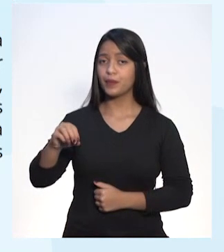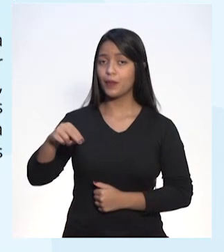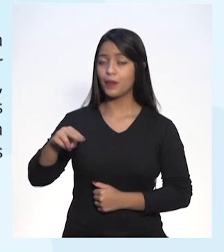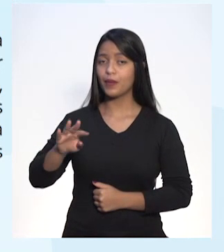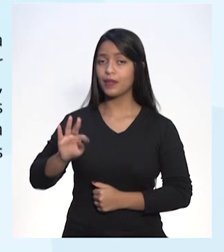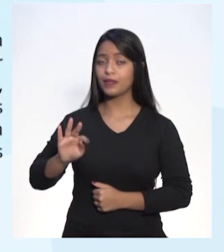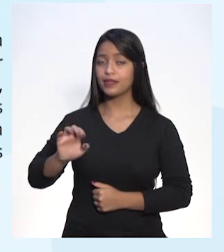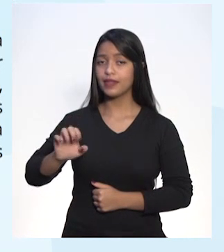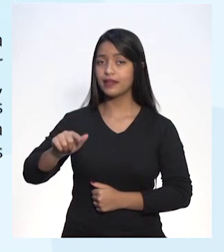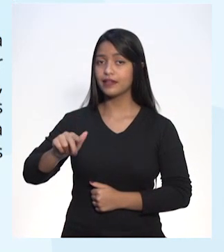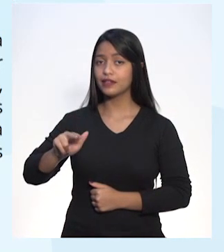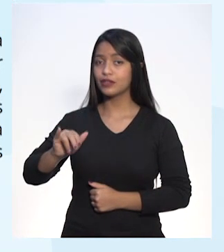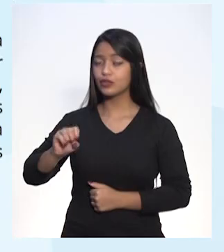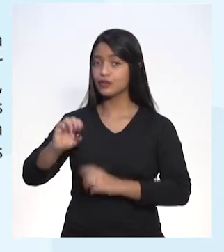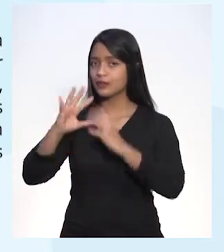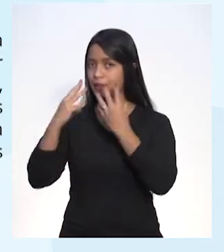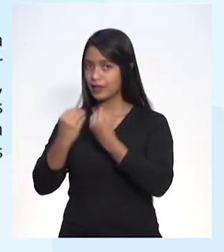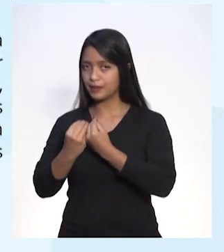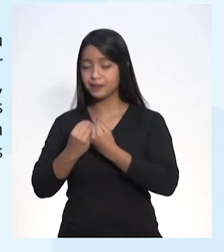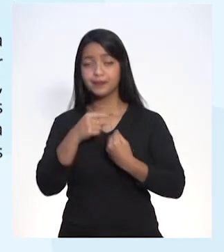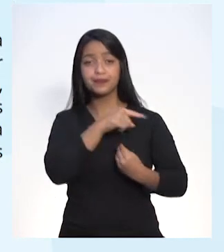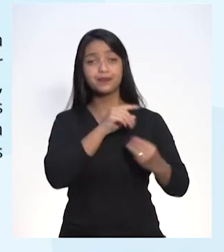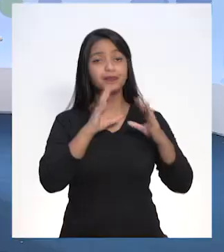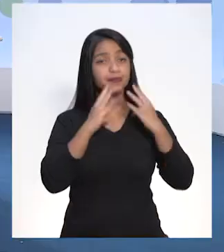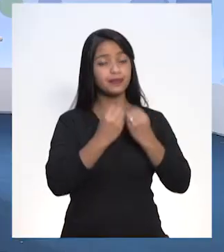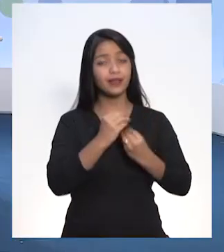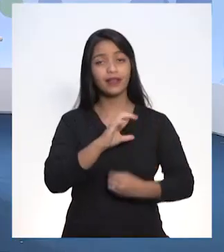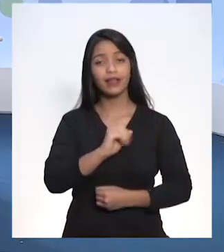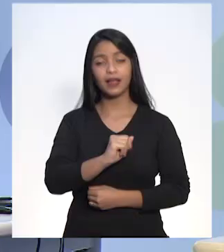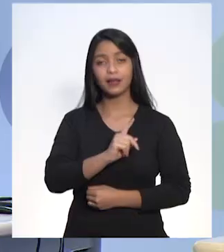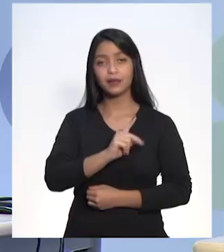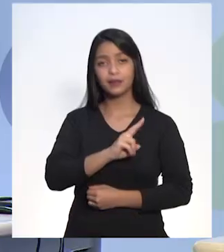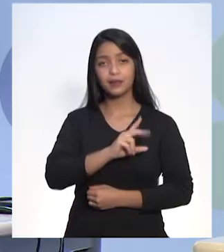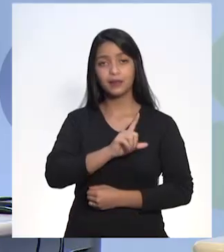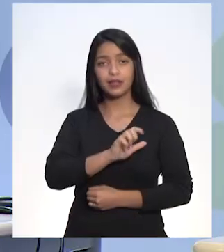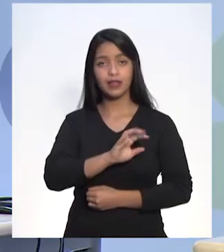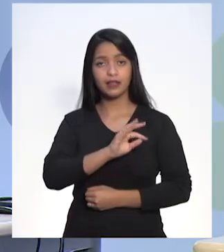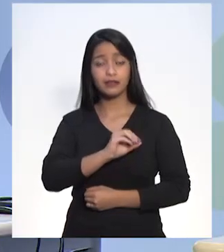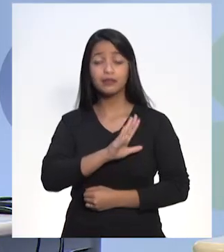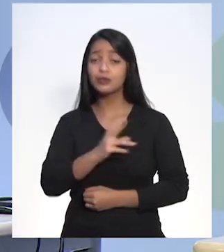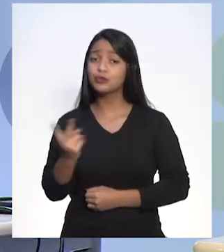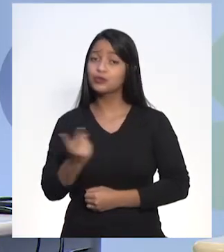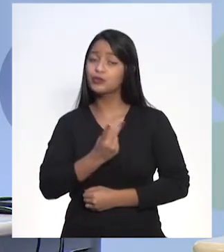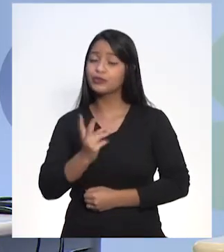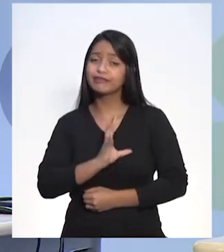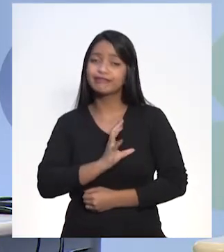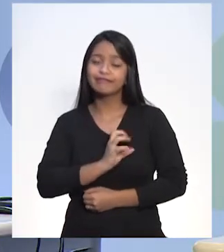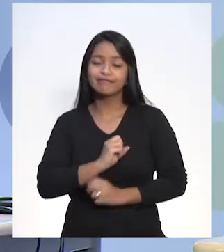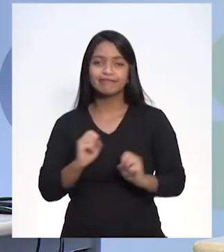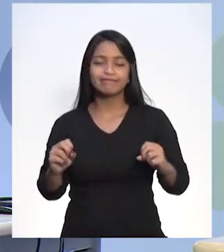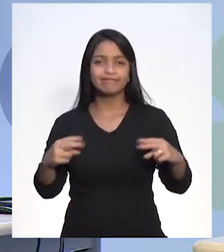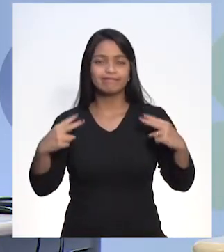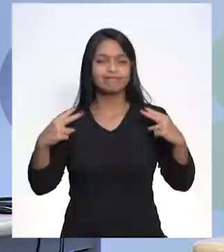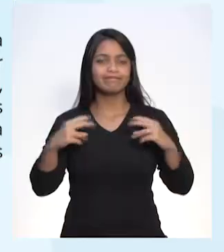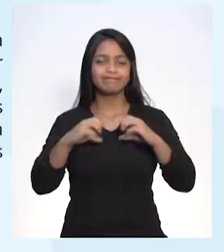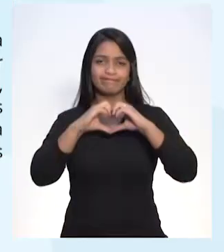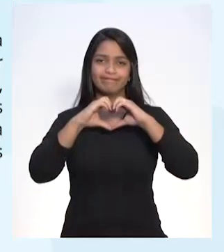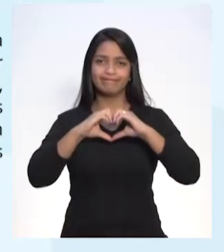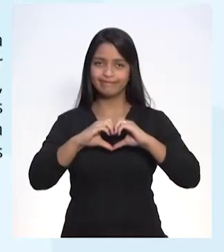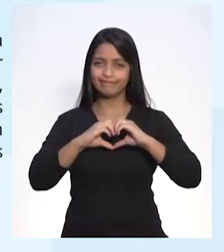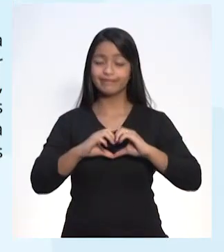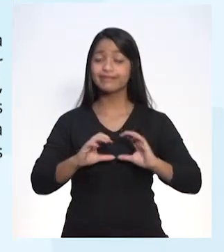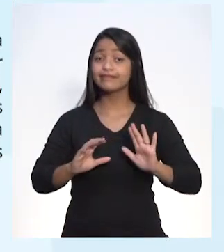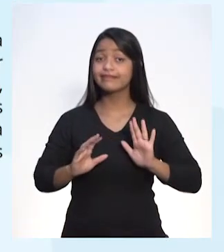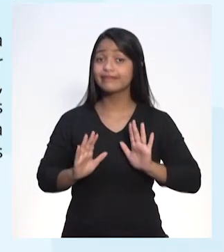dá uma introdução do que acontece, por que dessa inimizade, né? Mas aí eu não vou falar muito, porque senão o aluno também, né? Vou dar o livro todo para ele, não dá. Do